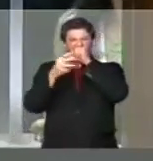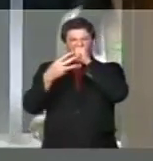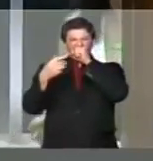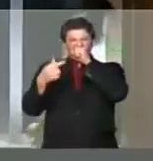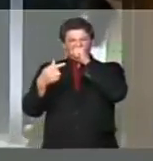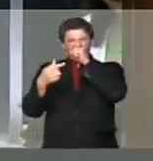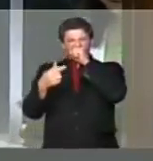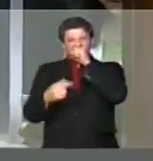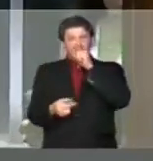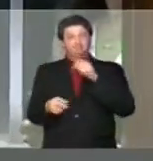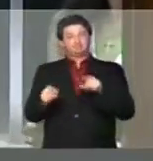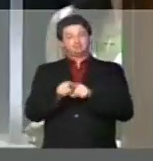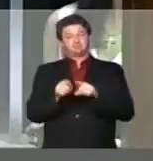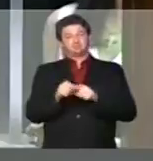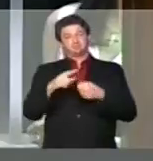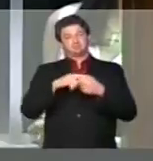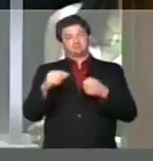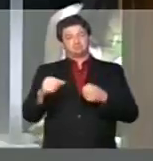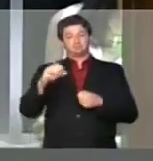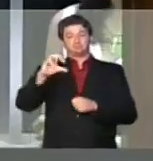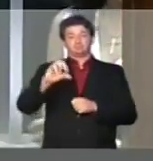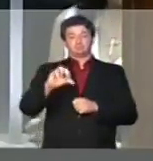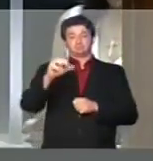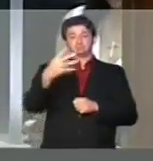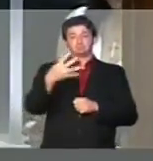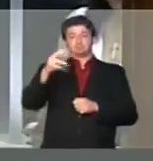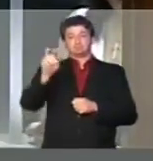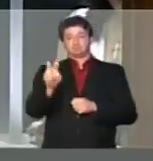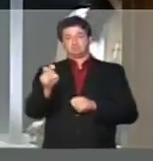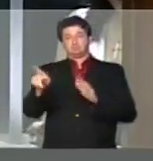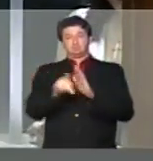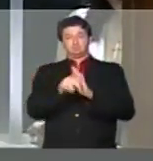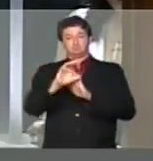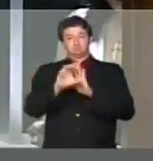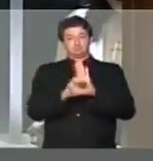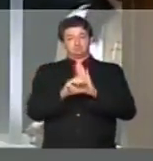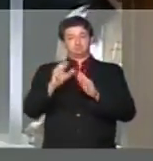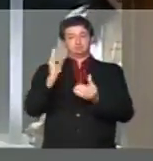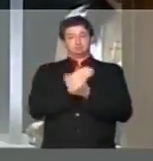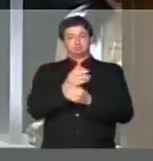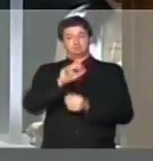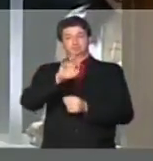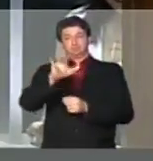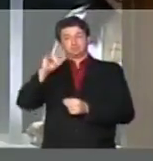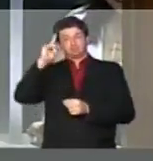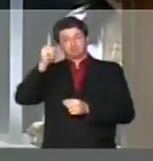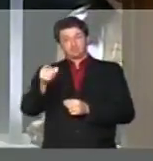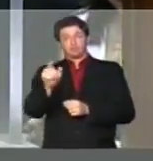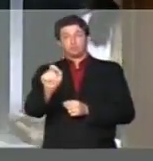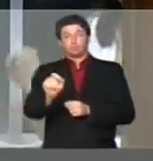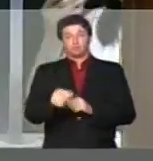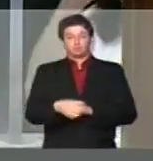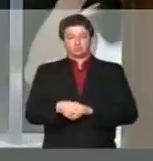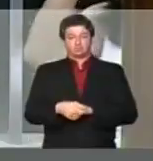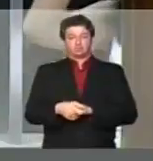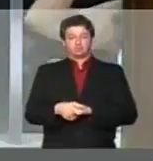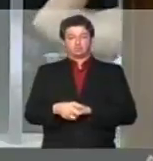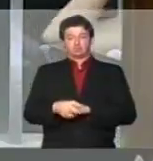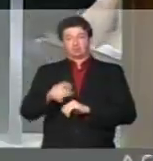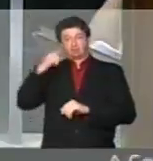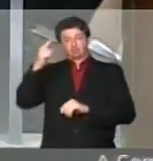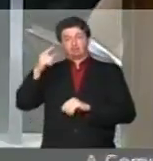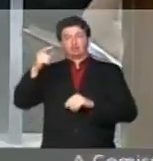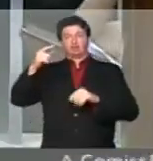537. Revogamos o artigo 945 do Código de Processo Civil, que determina que, a critério do